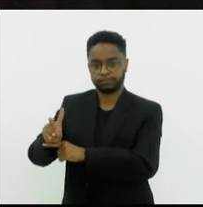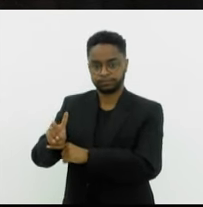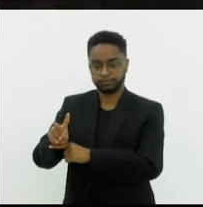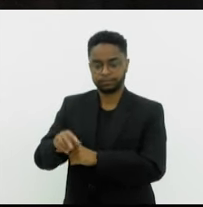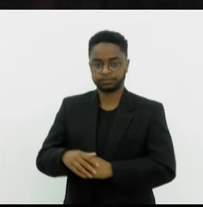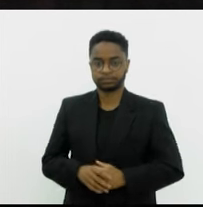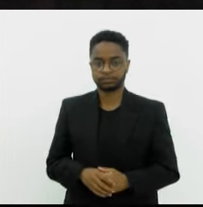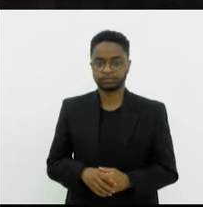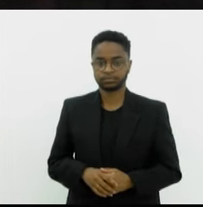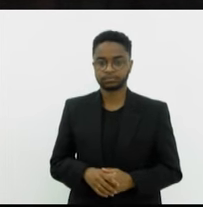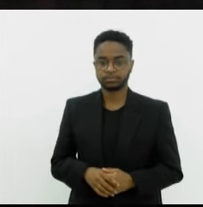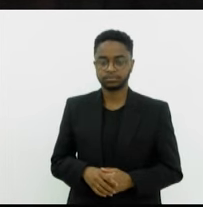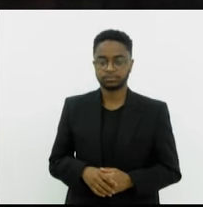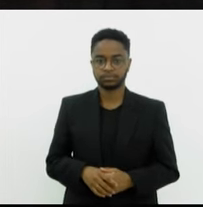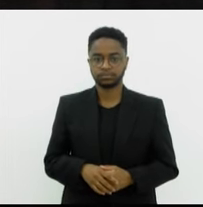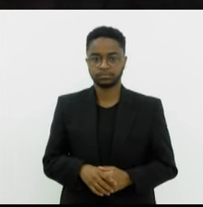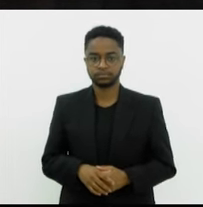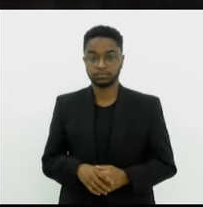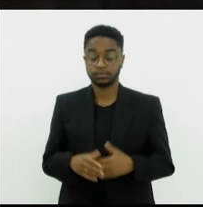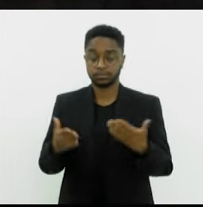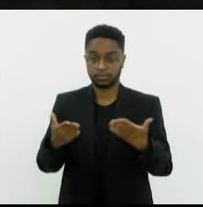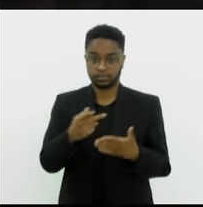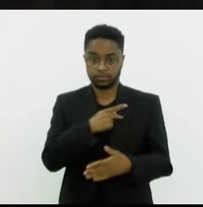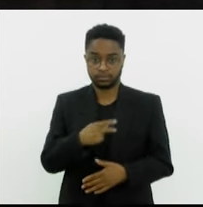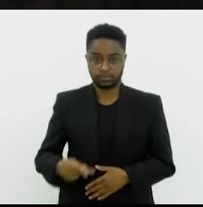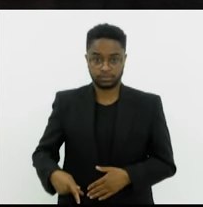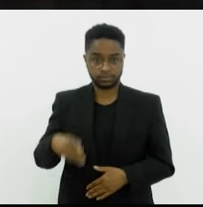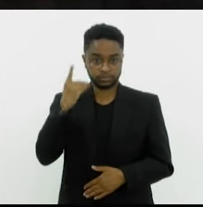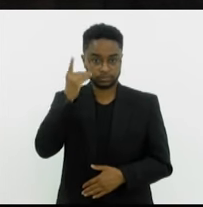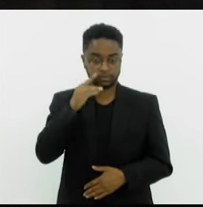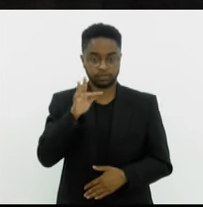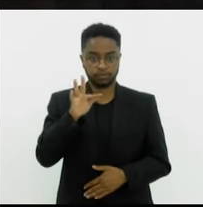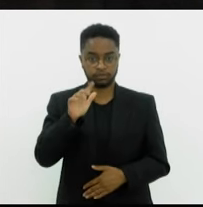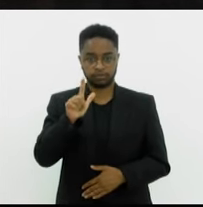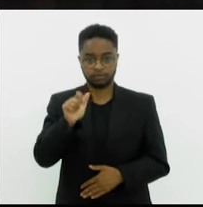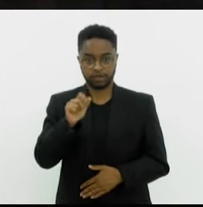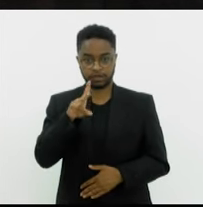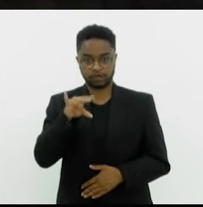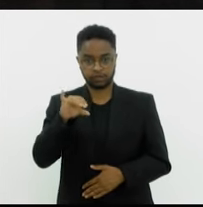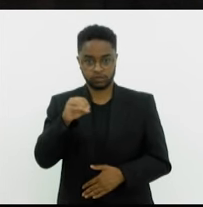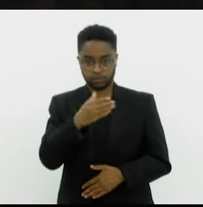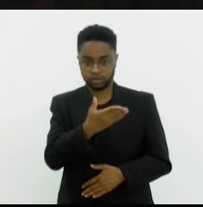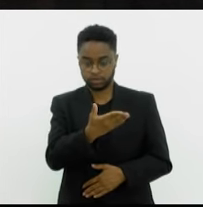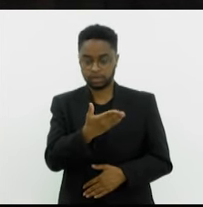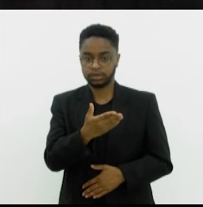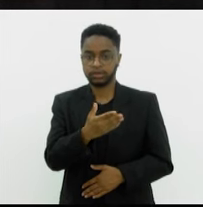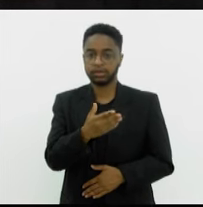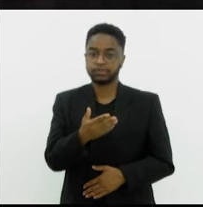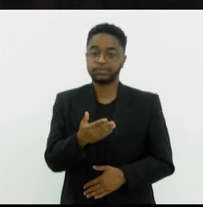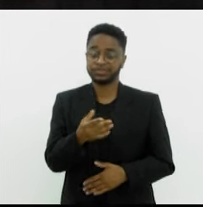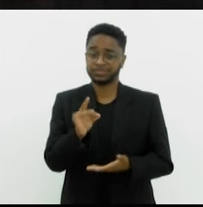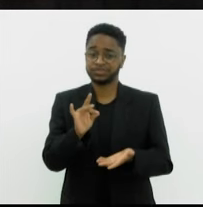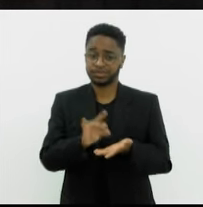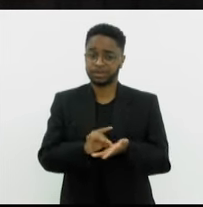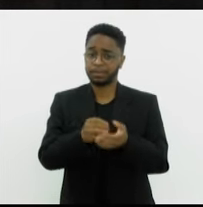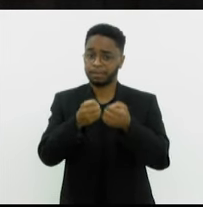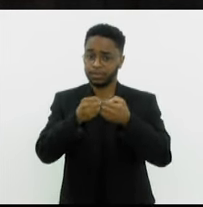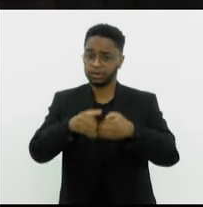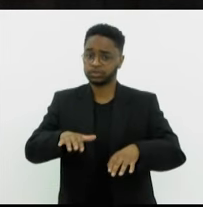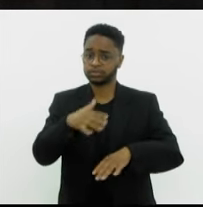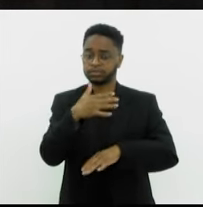Senhor presidente, agora, Flávio Serafini. É um desastre ambiental